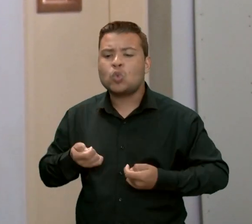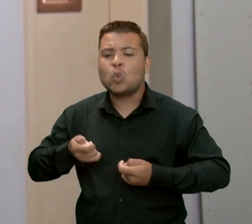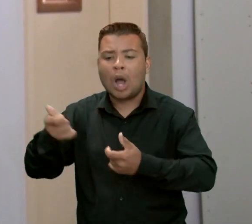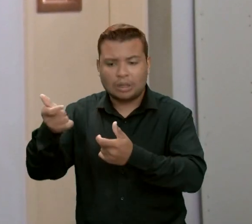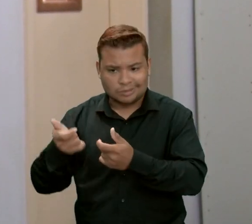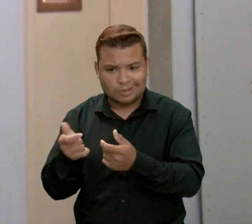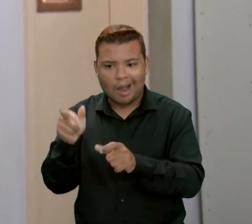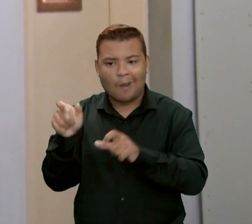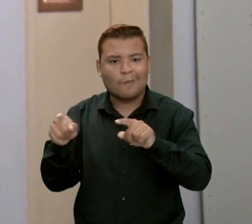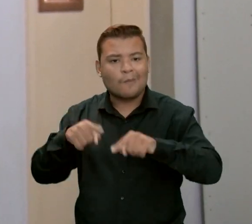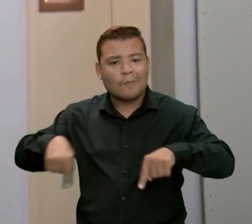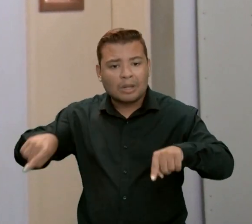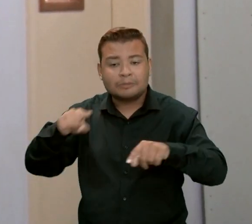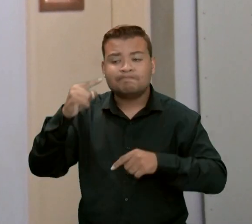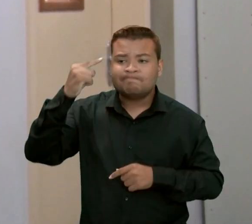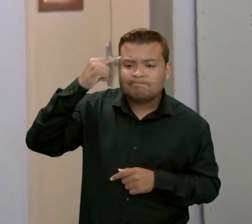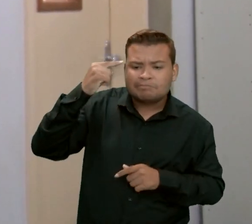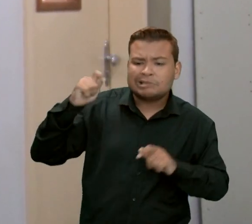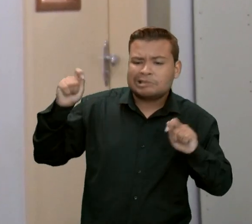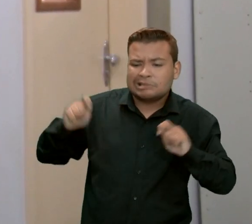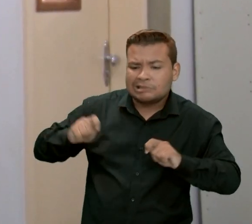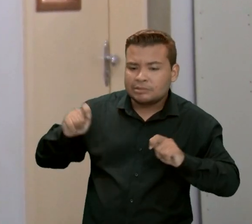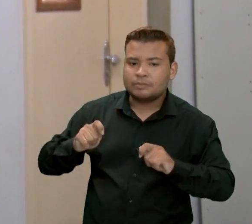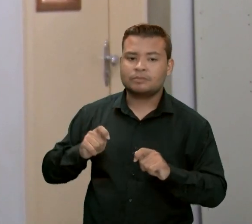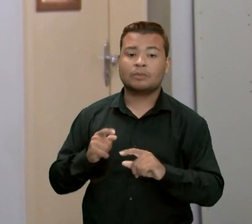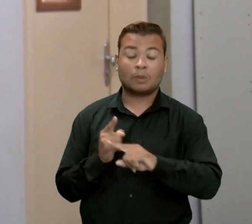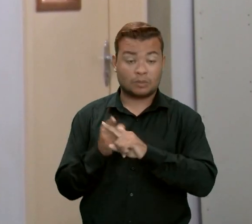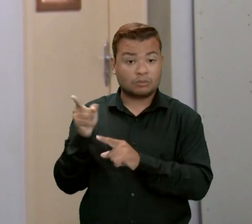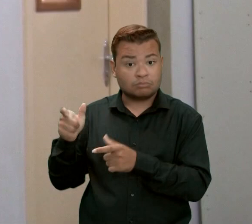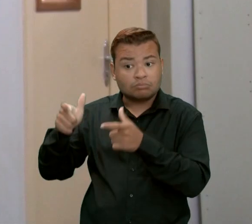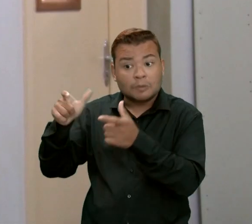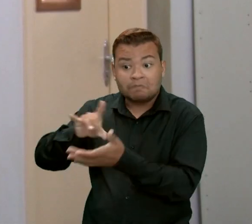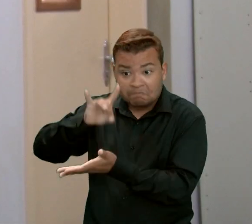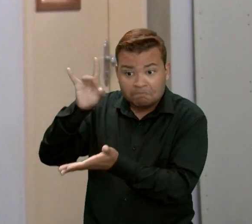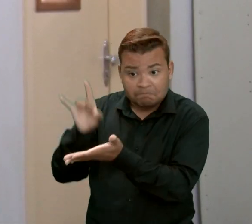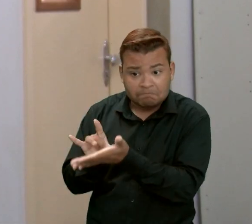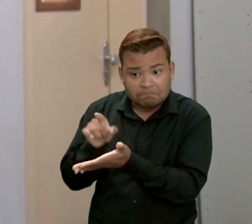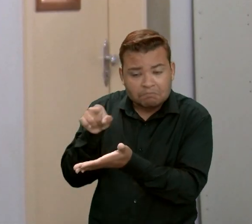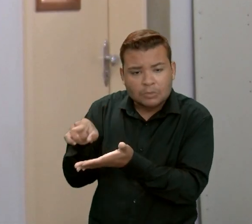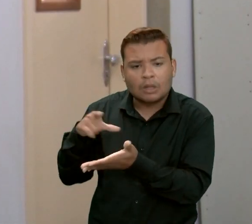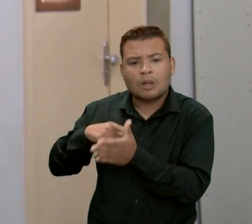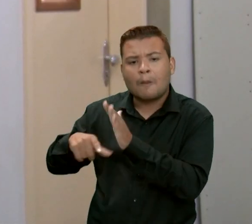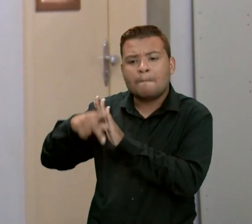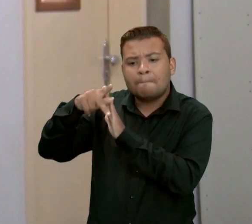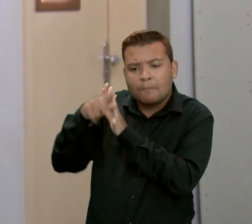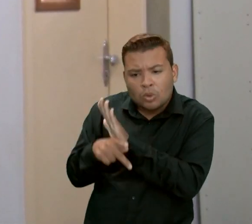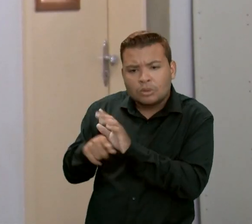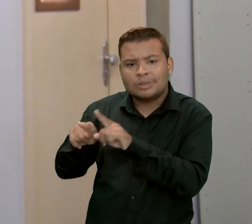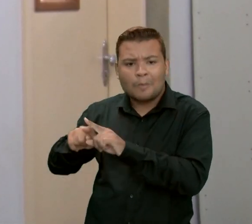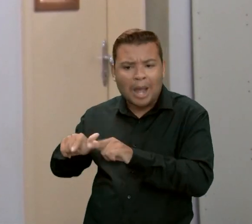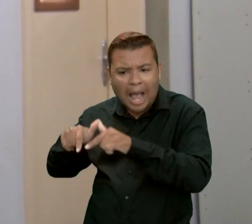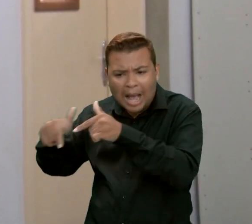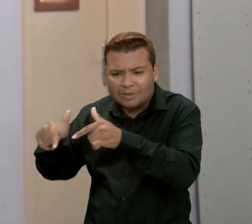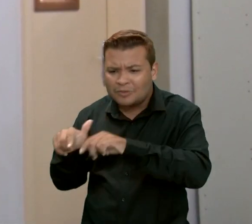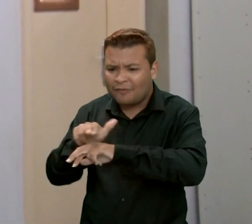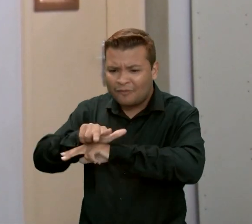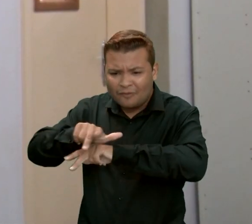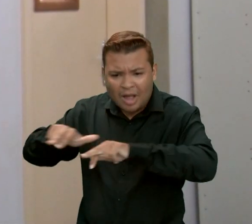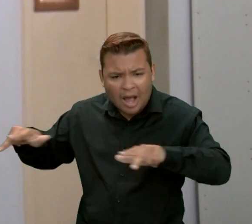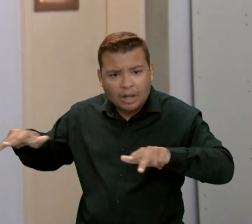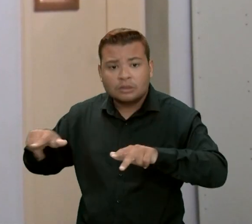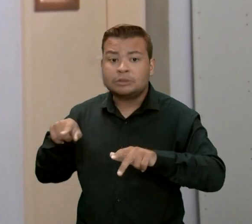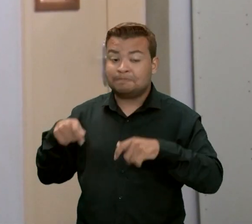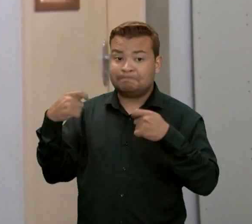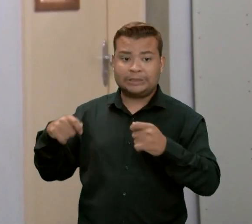pessoas acharem que podem levar para lá, porque lá, de fato, como o projeto e as ações são muito amplas, eles precisam